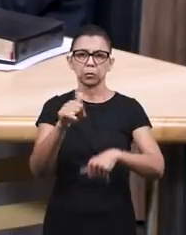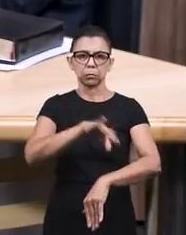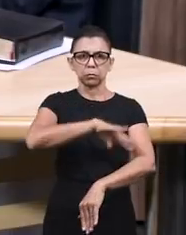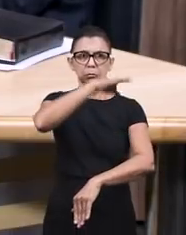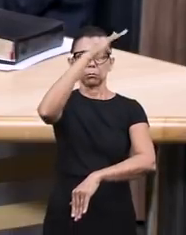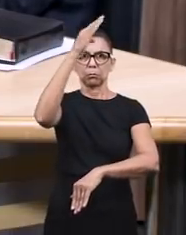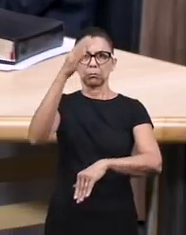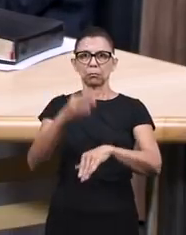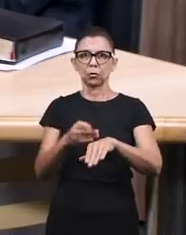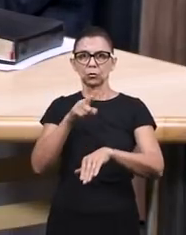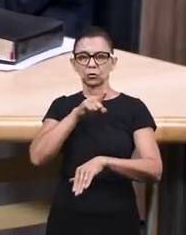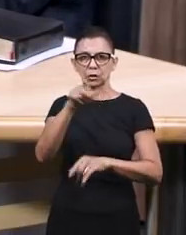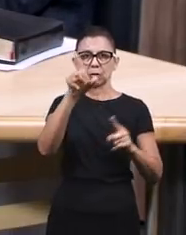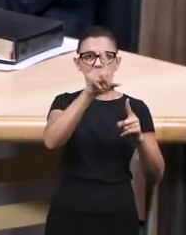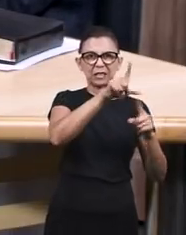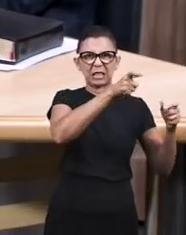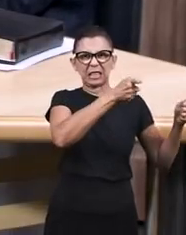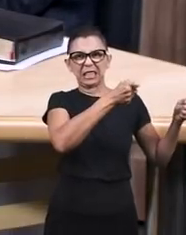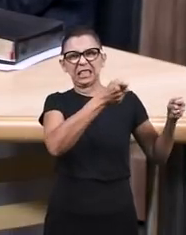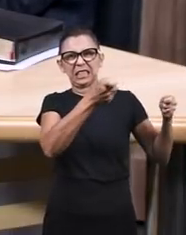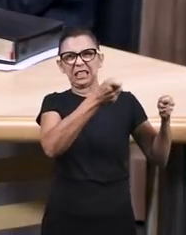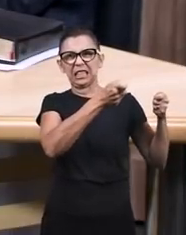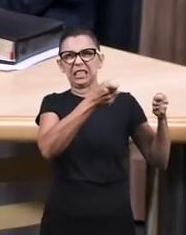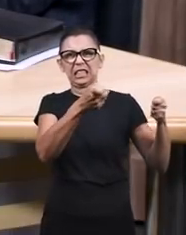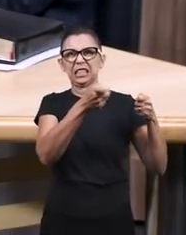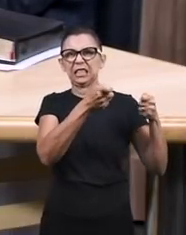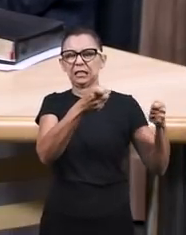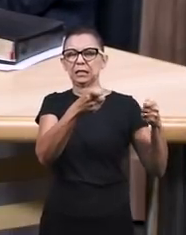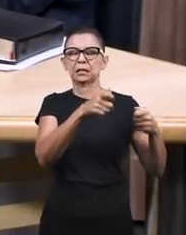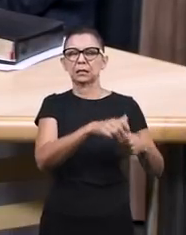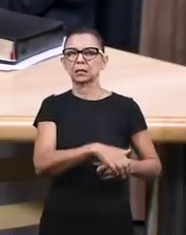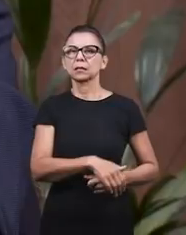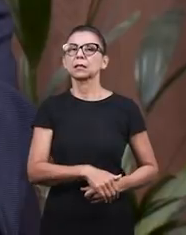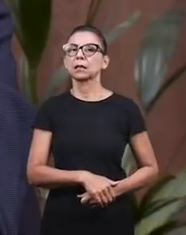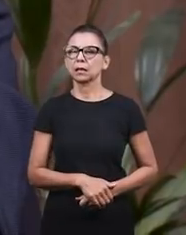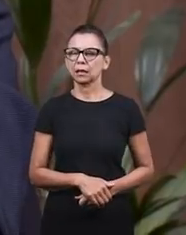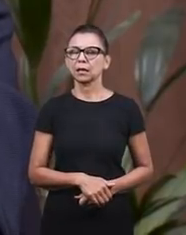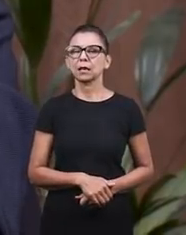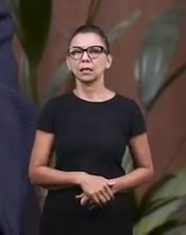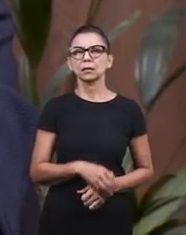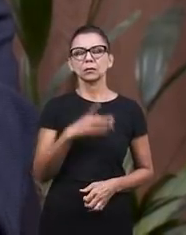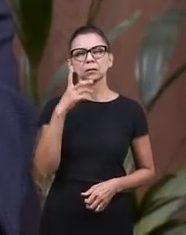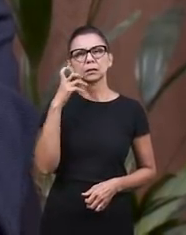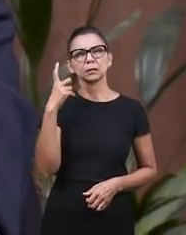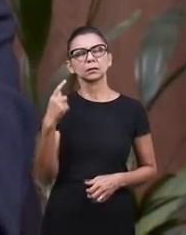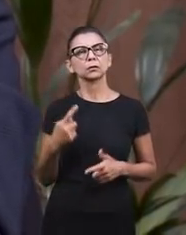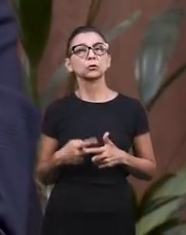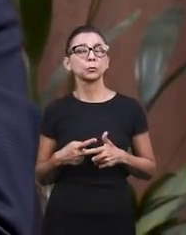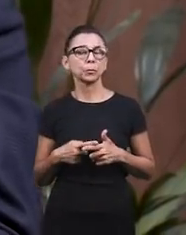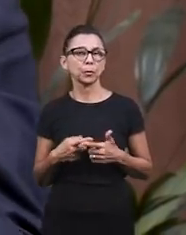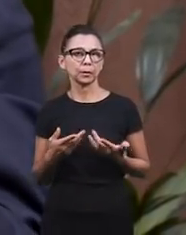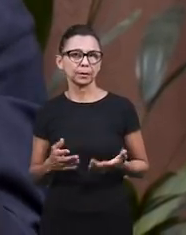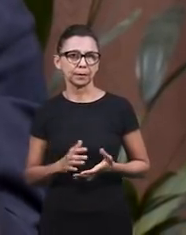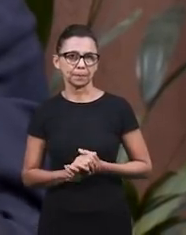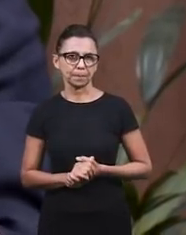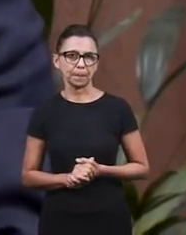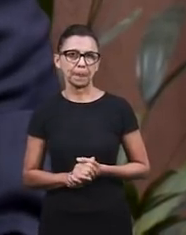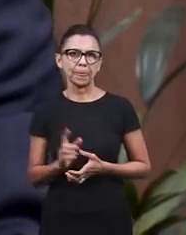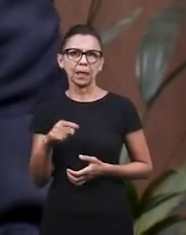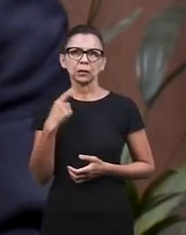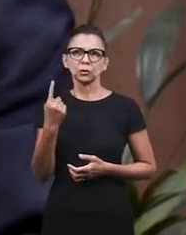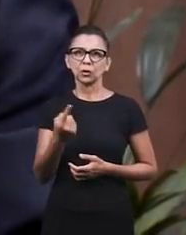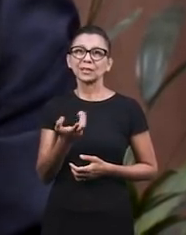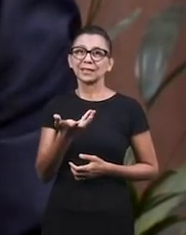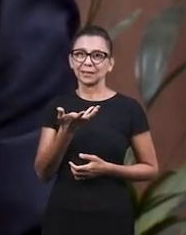tentado no deserto. E isso é muito interessante, porque Às vezes nós queremos que o Espírito Santo nos conduza,